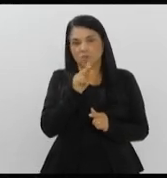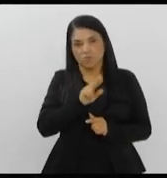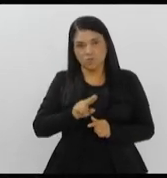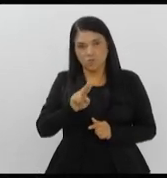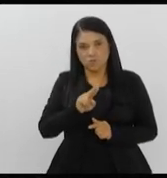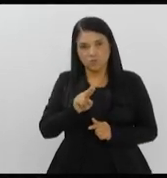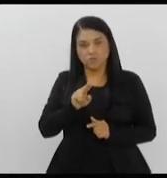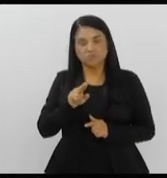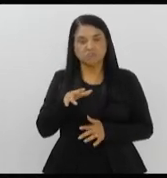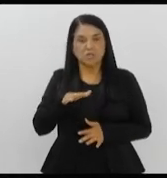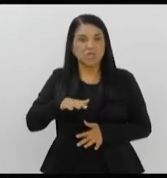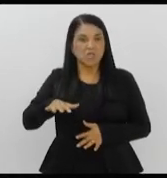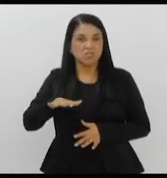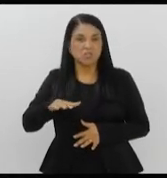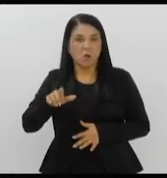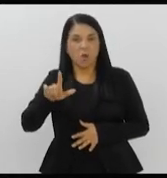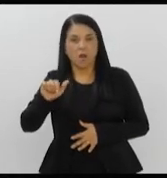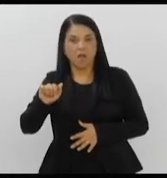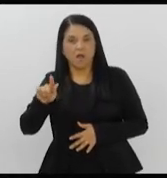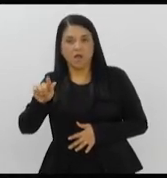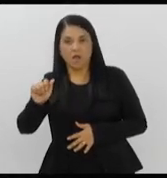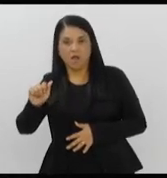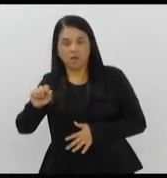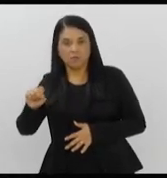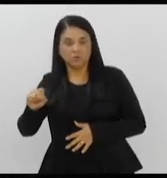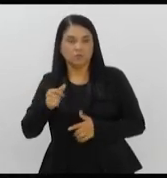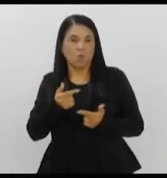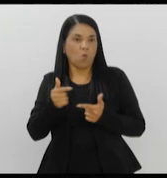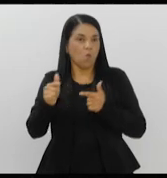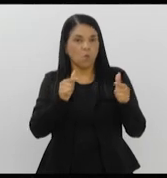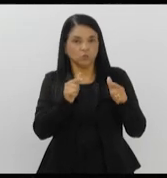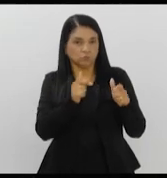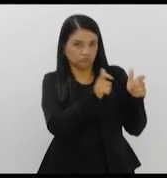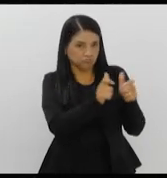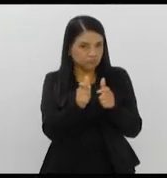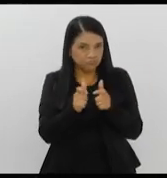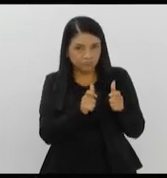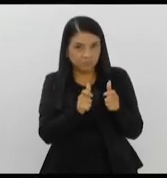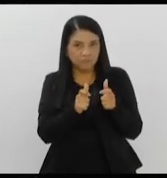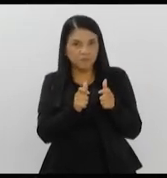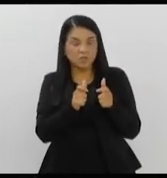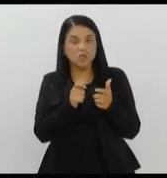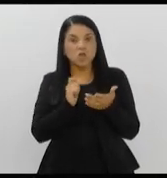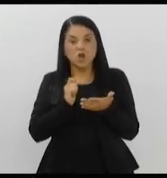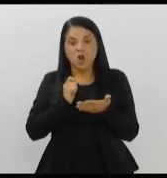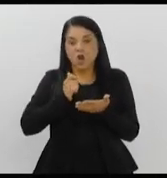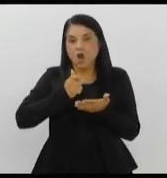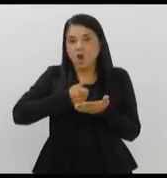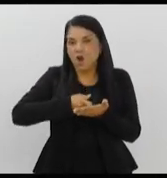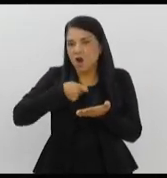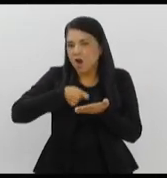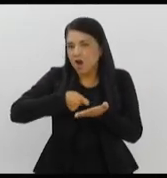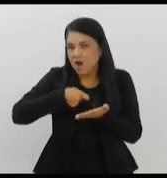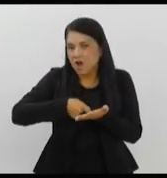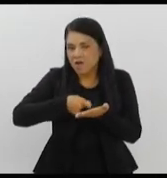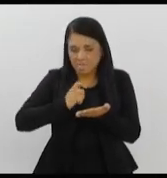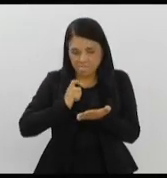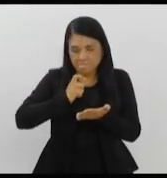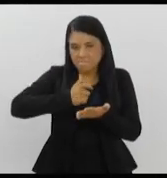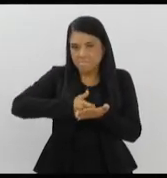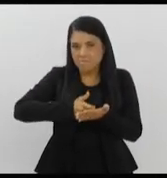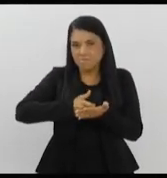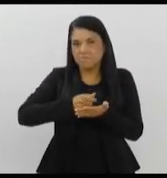região dos lagos ou em qualquer outra região, uma questão de meio ambiente, não há que se cobrar uma taxa mínima, tendo em vista que